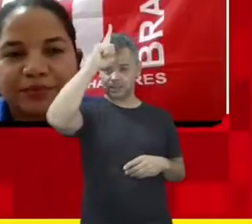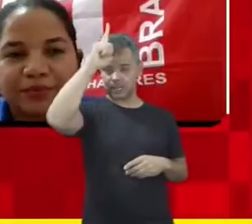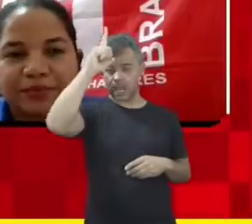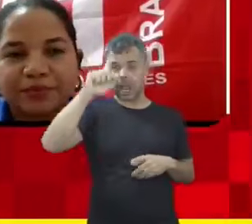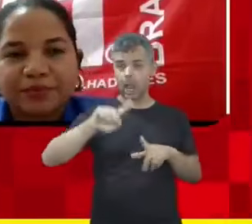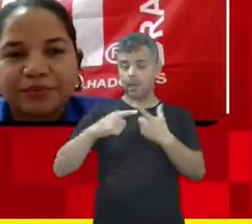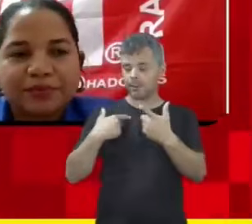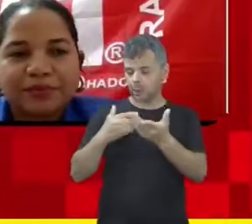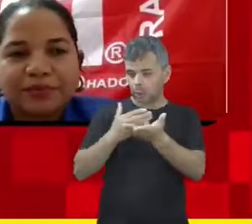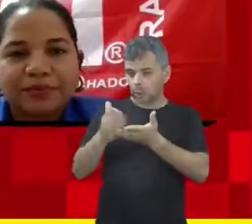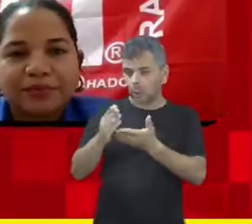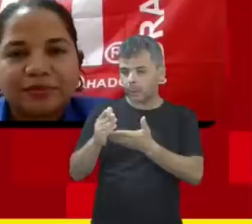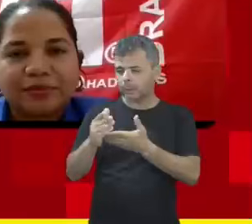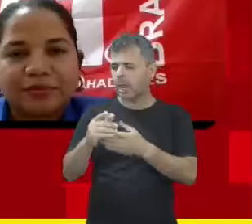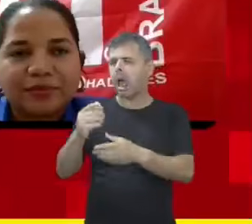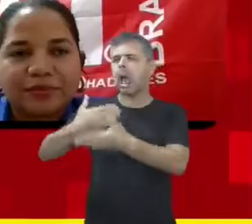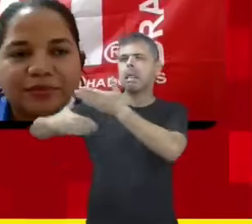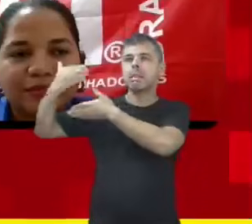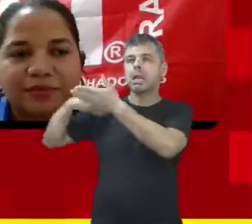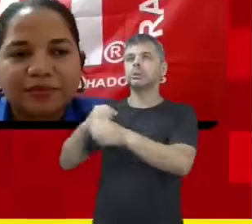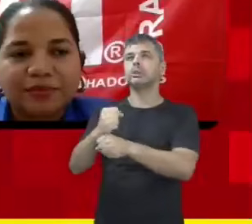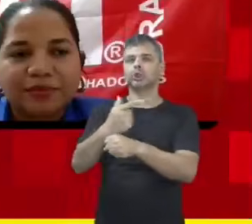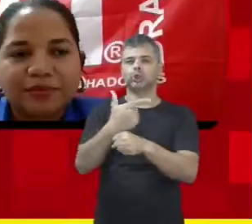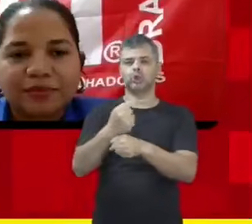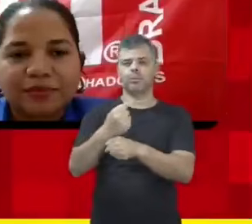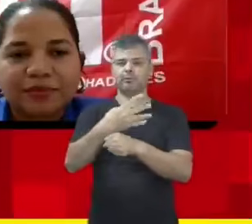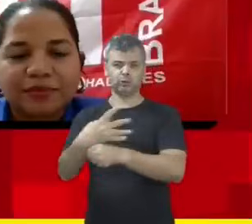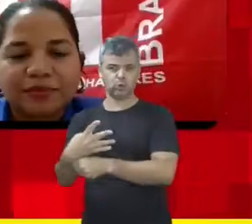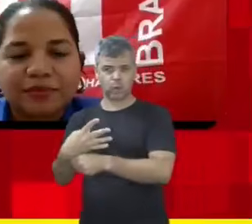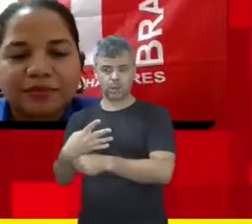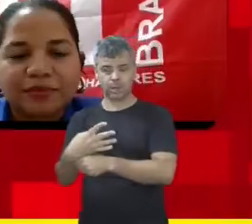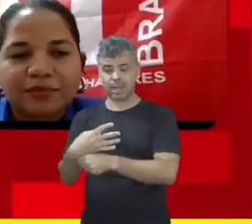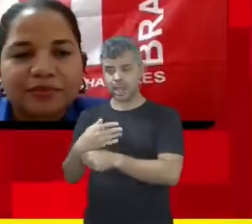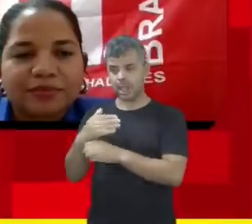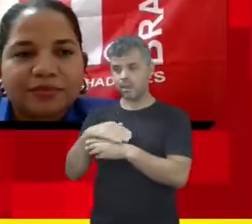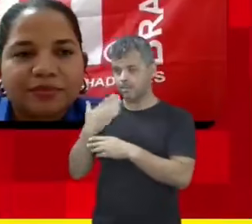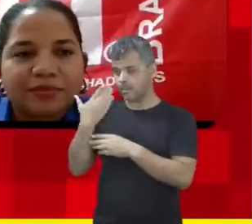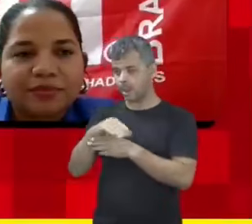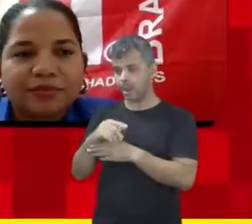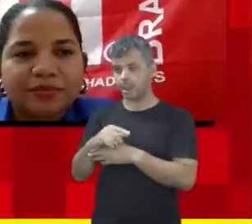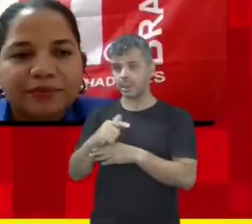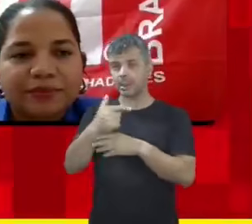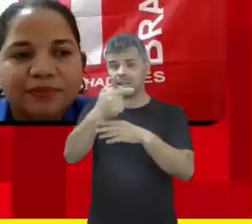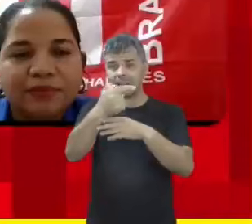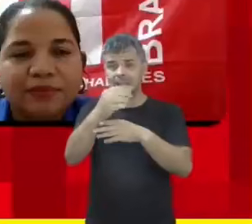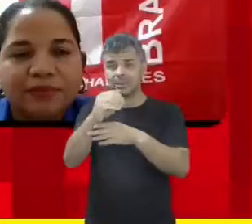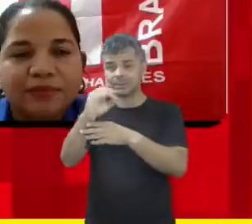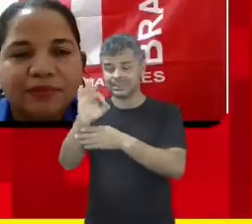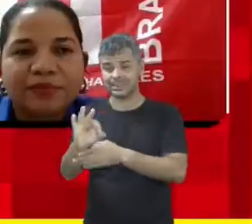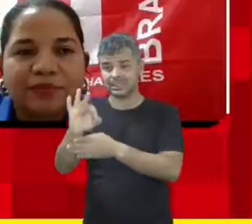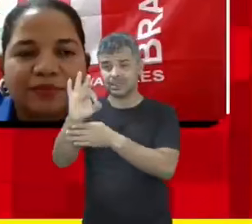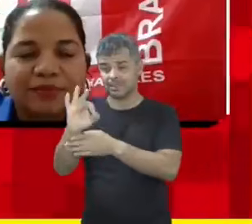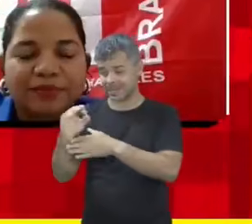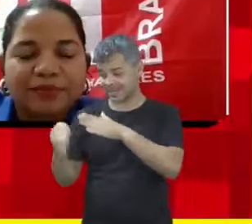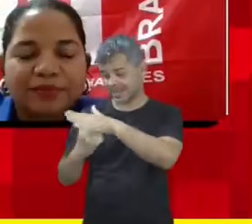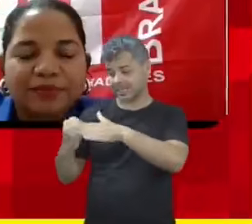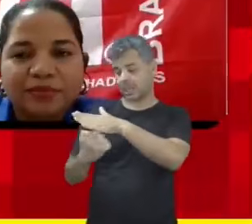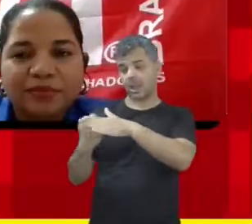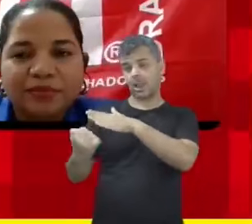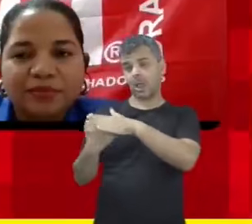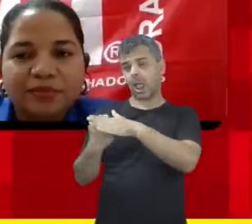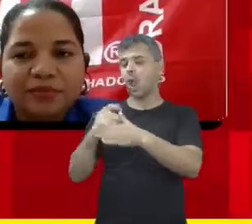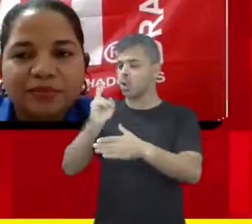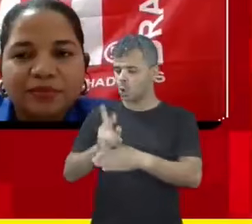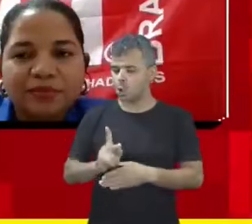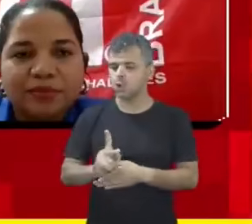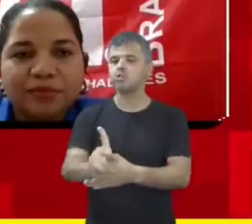teste piloto determinou lá em 2024, e esse teste levou mais de 70% das empresas a